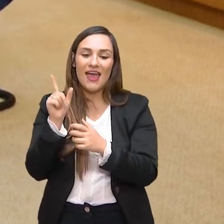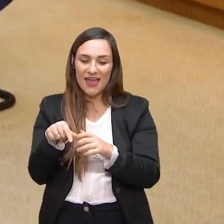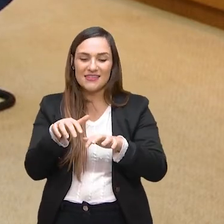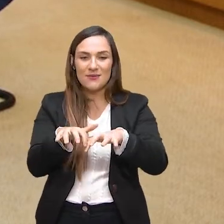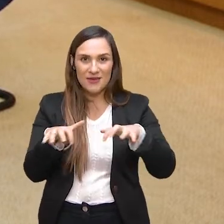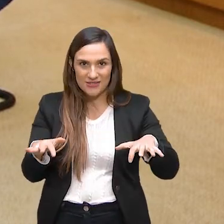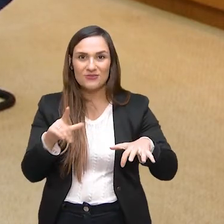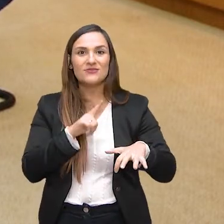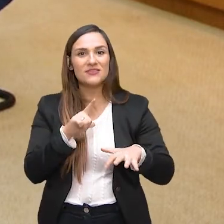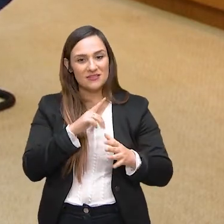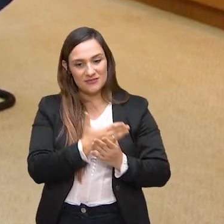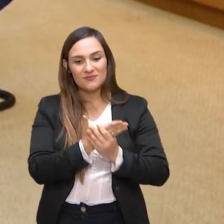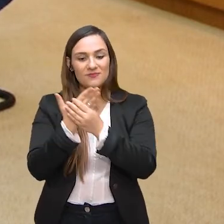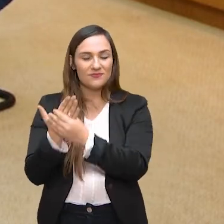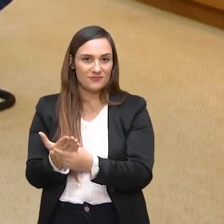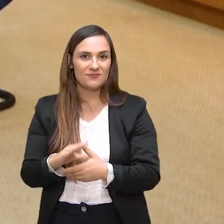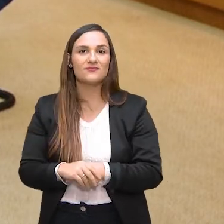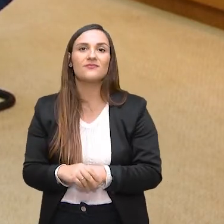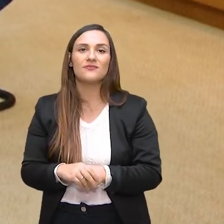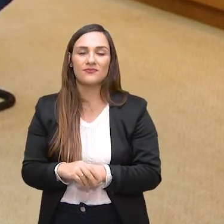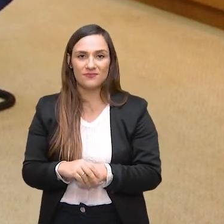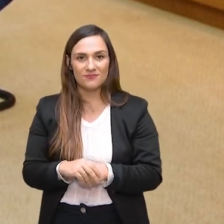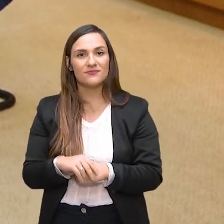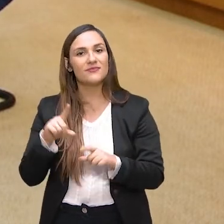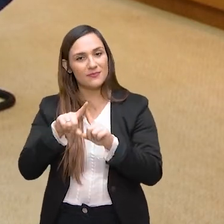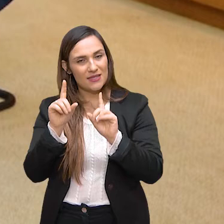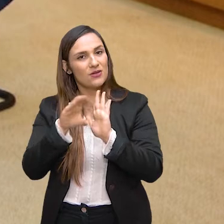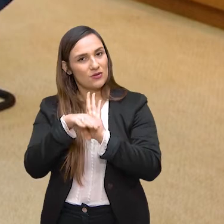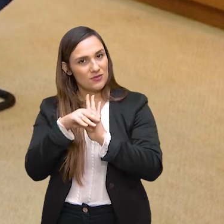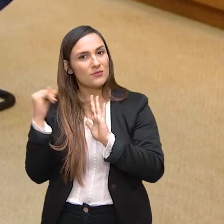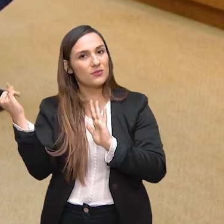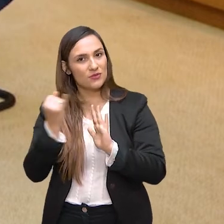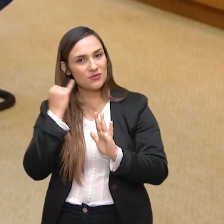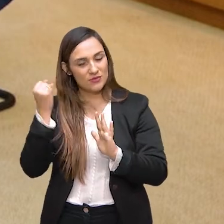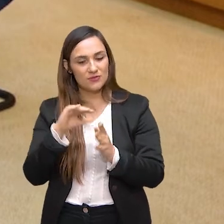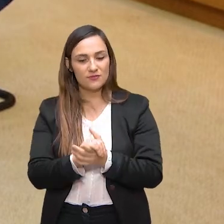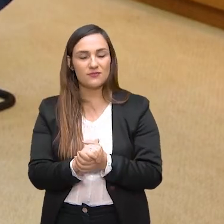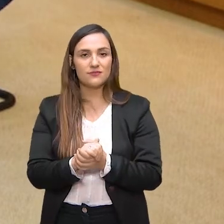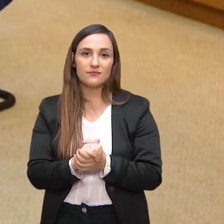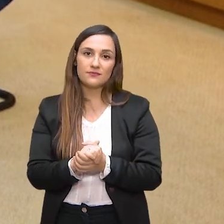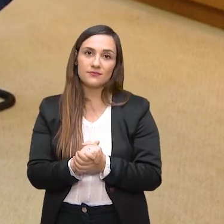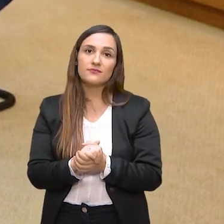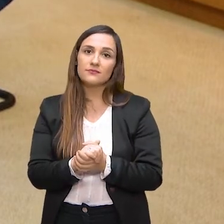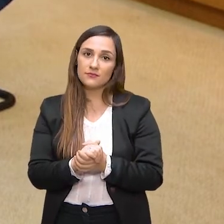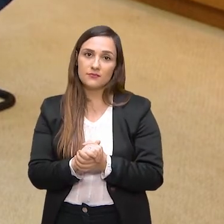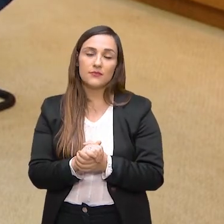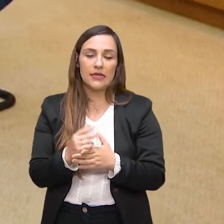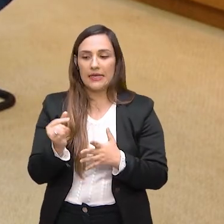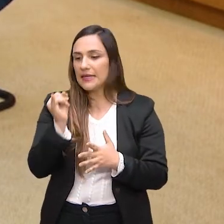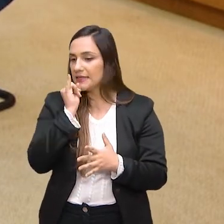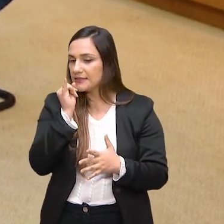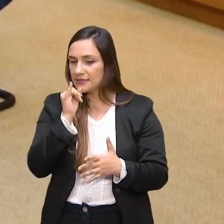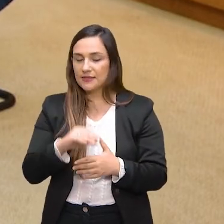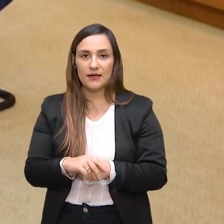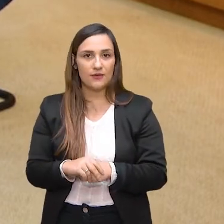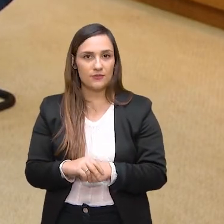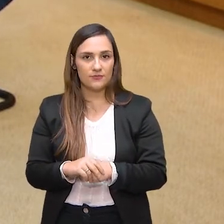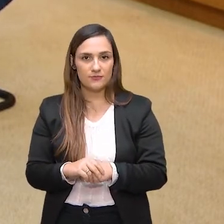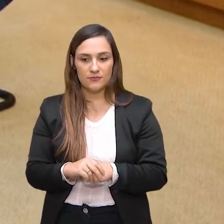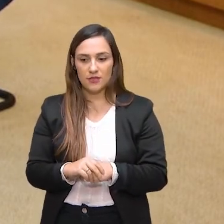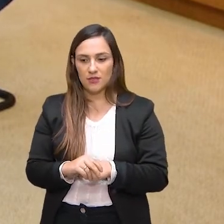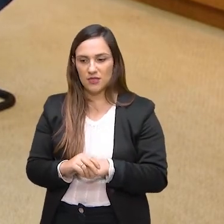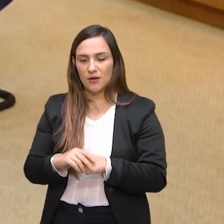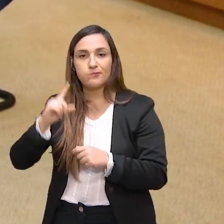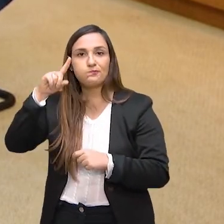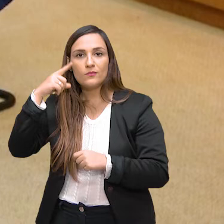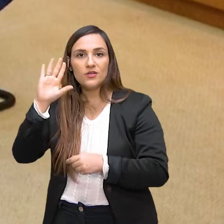também no processo. Mas é um conceito que vem do direito civil, né? E você pode transportar isso para outras áreas, como, por exemplo, no